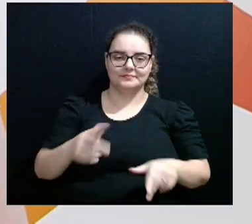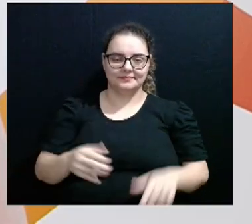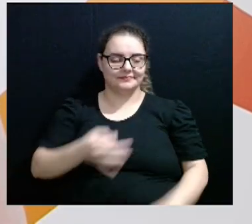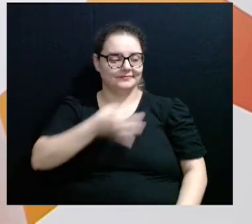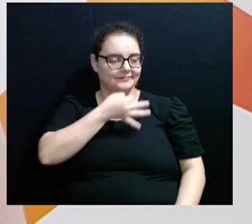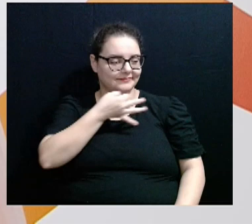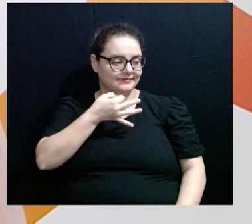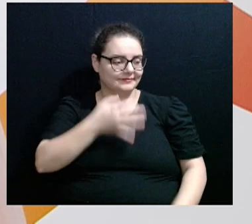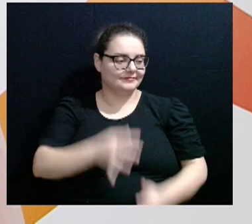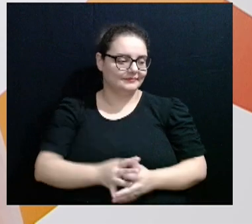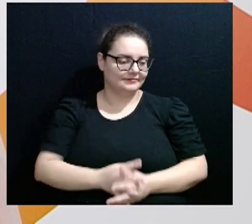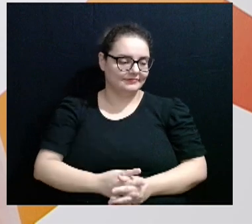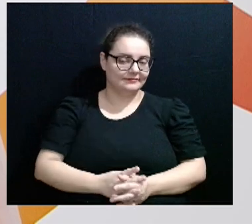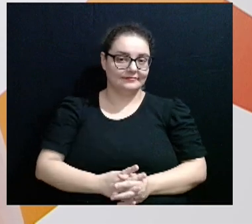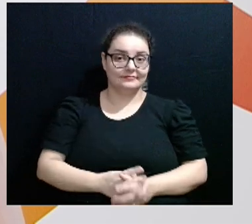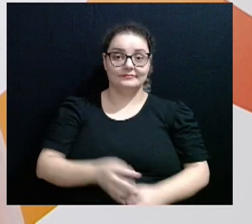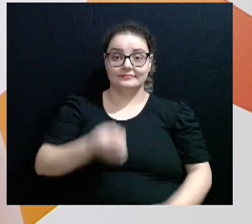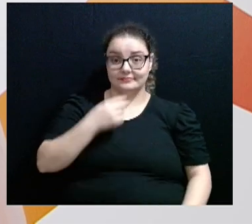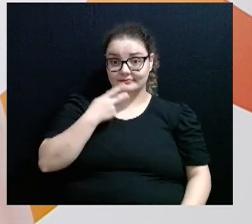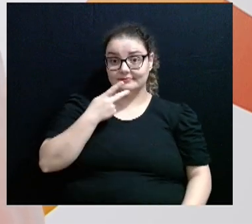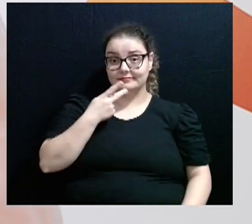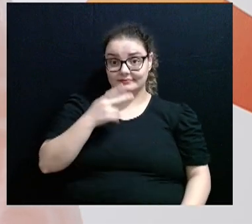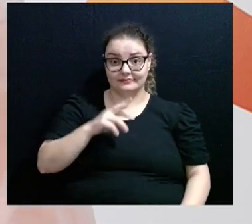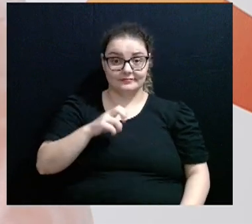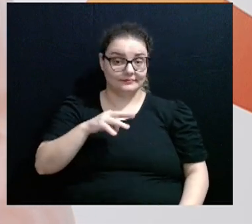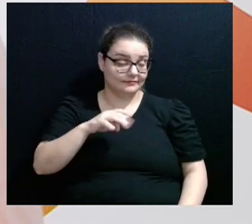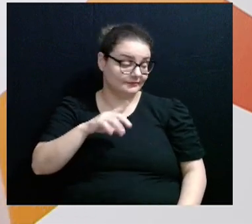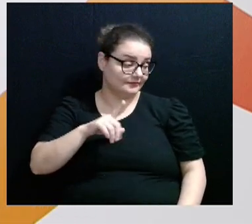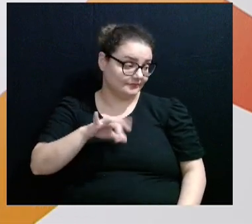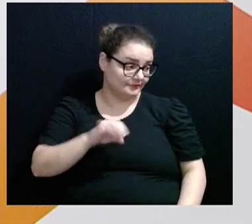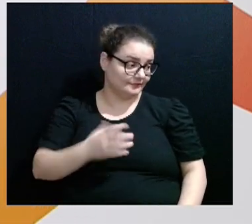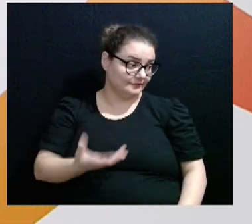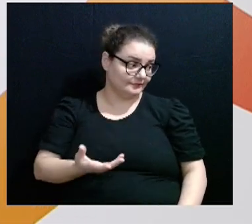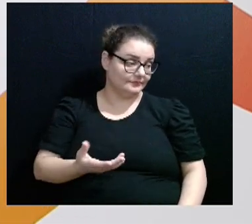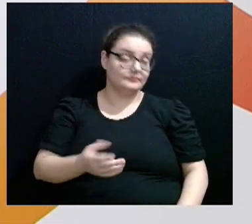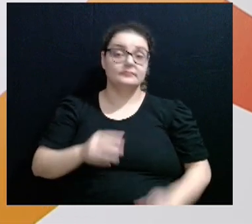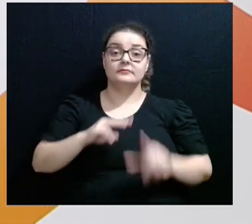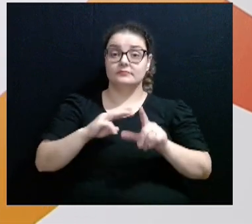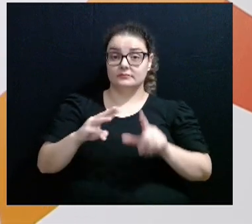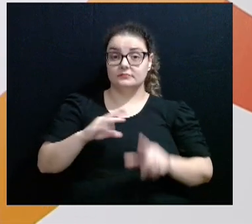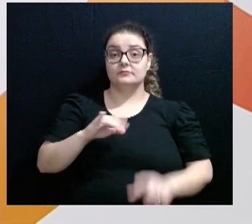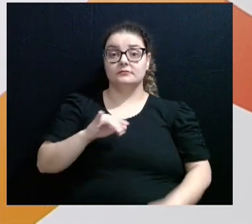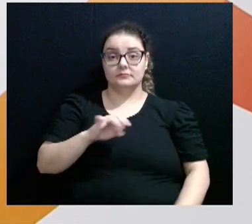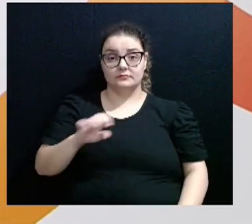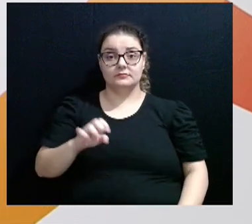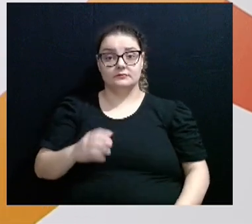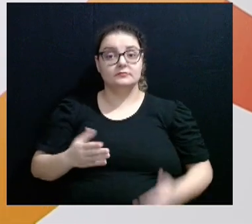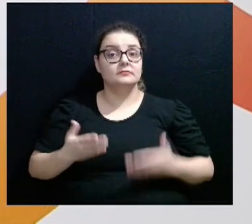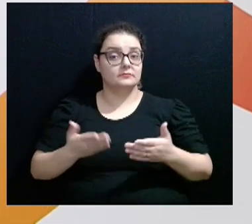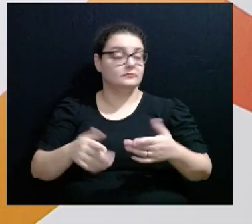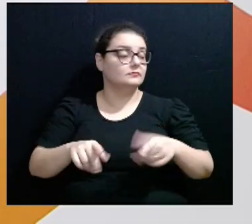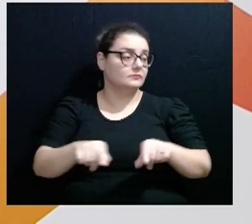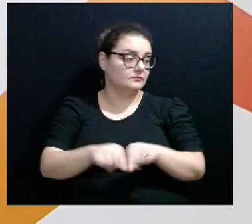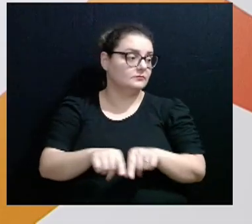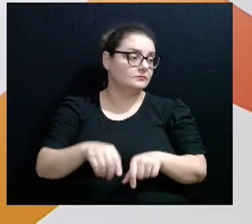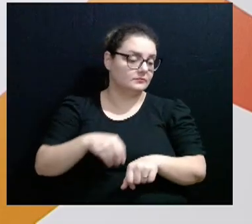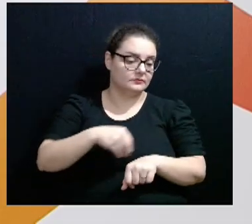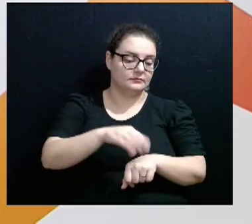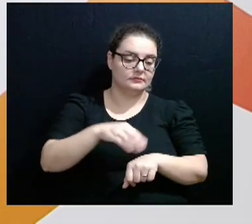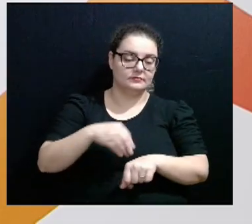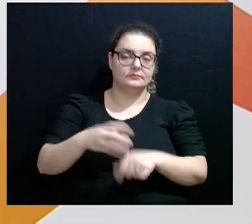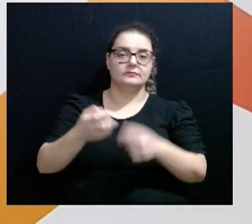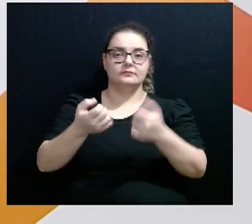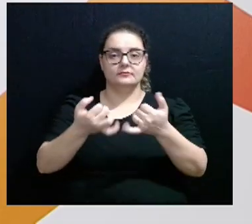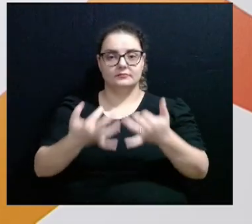Aliás, é bom ressaltar mesmo, Rômulo, essa questão que o portal UCIE, ele traz também essas dicas e orientações de como